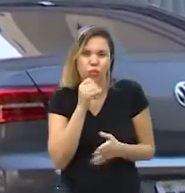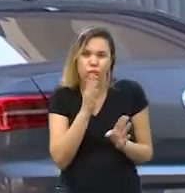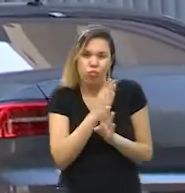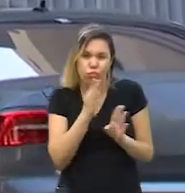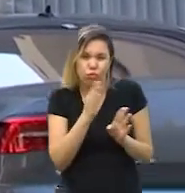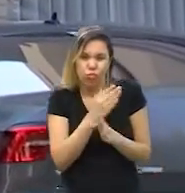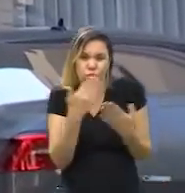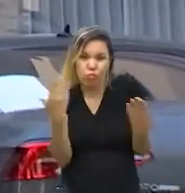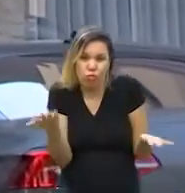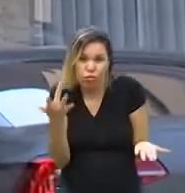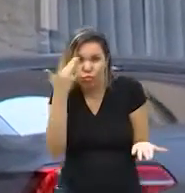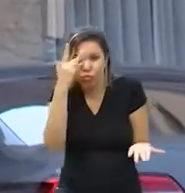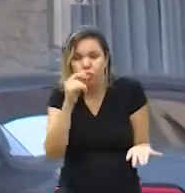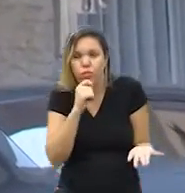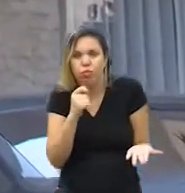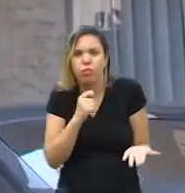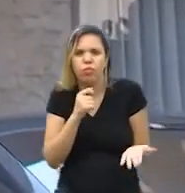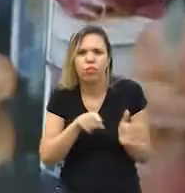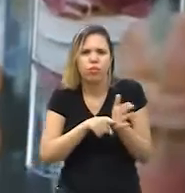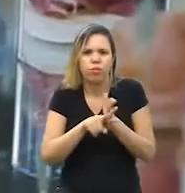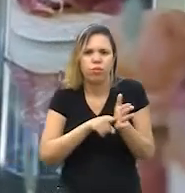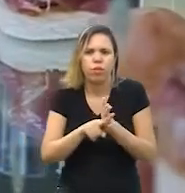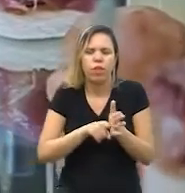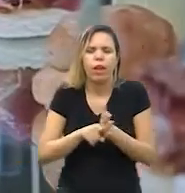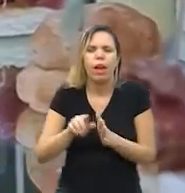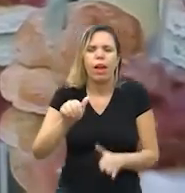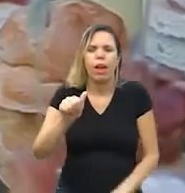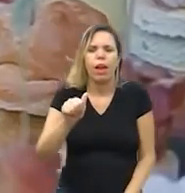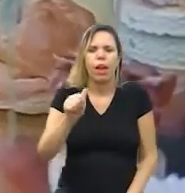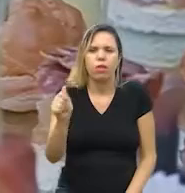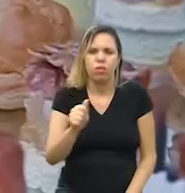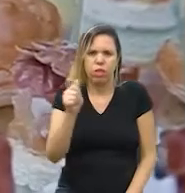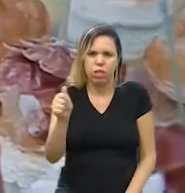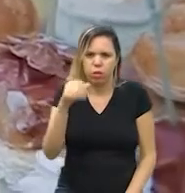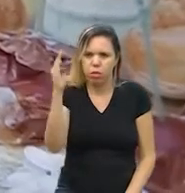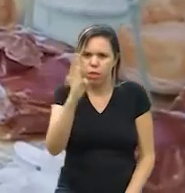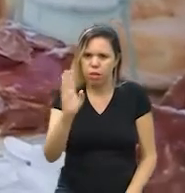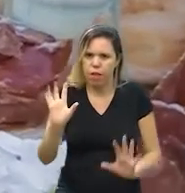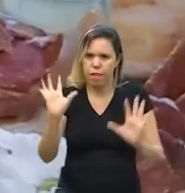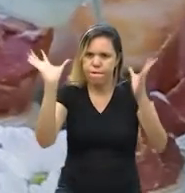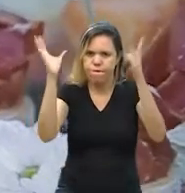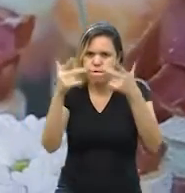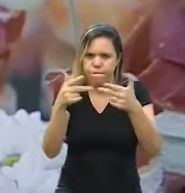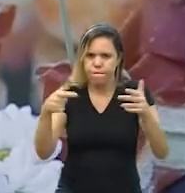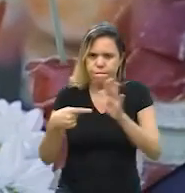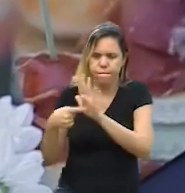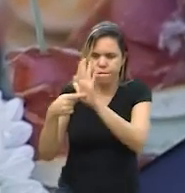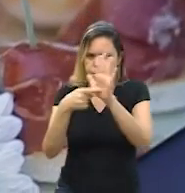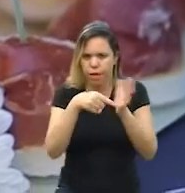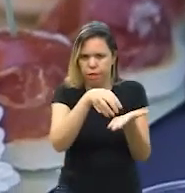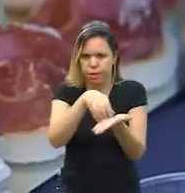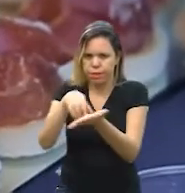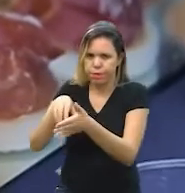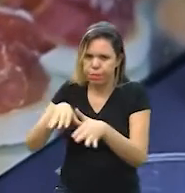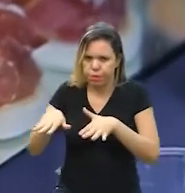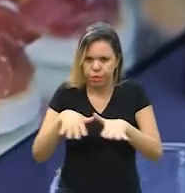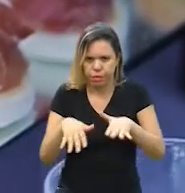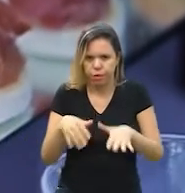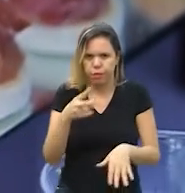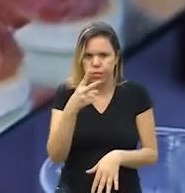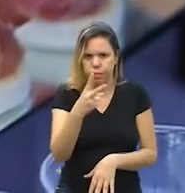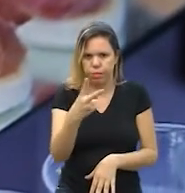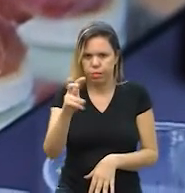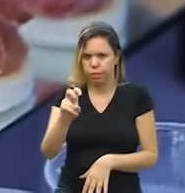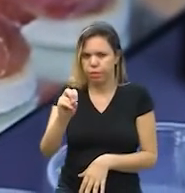ainda sombrio não é exclusividade delas. Dados da Abrafesta, a Associação Brasileira de Eventos, mostram que o setor